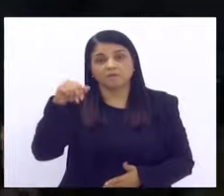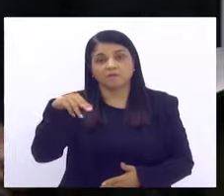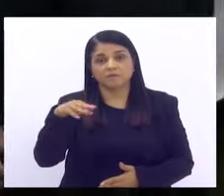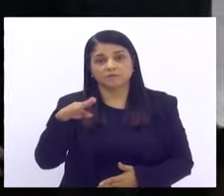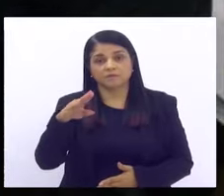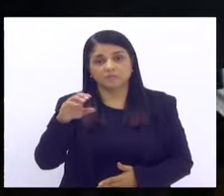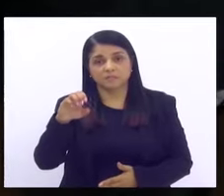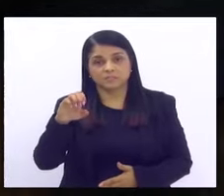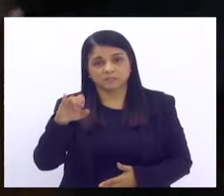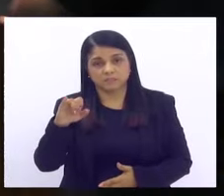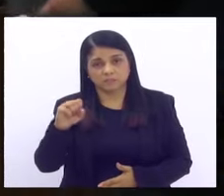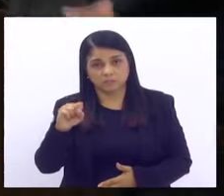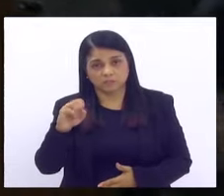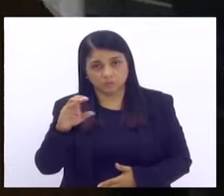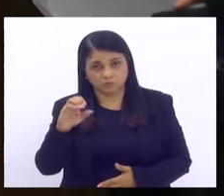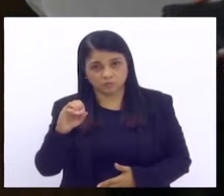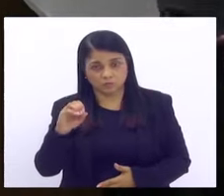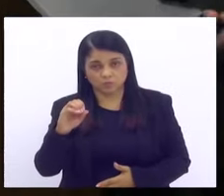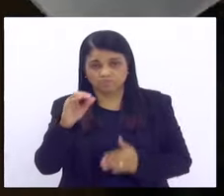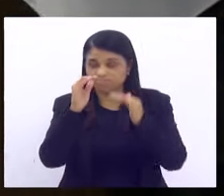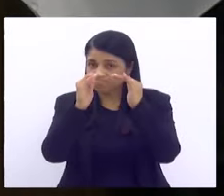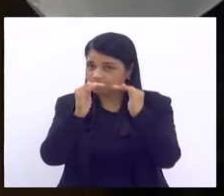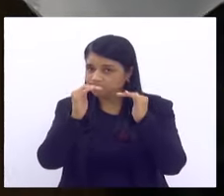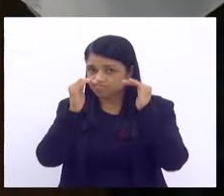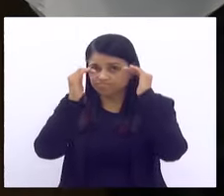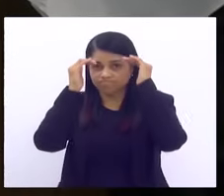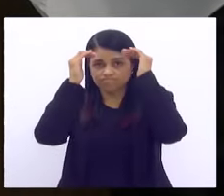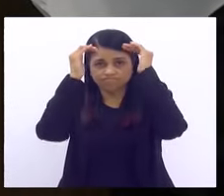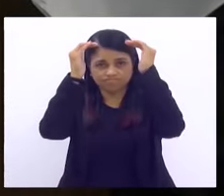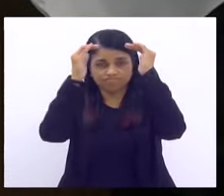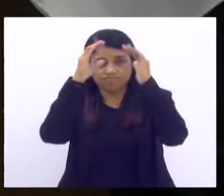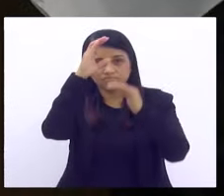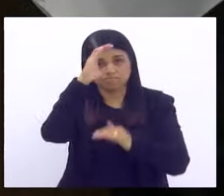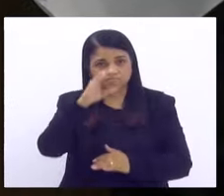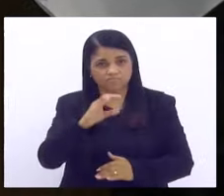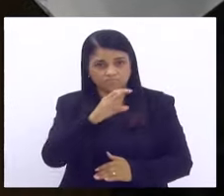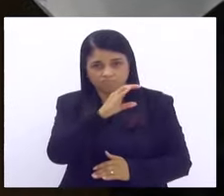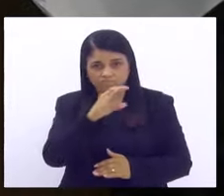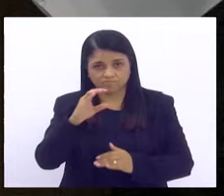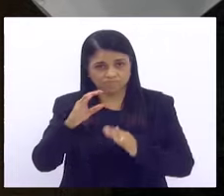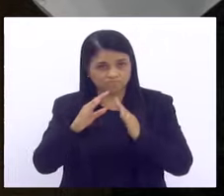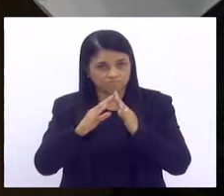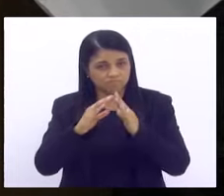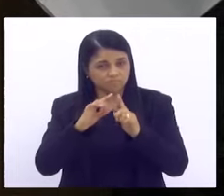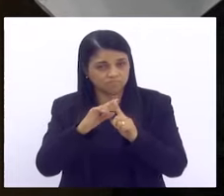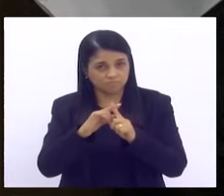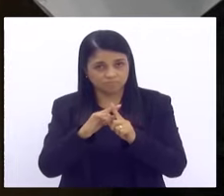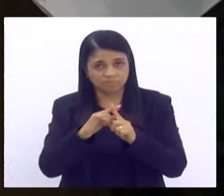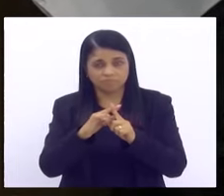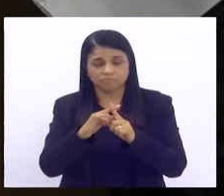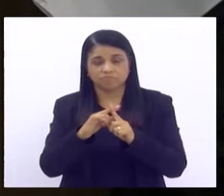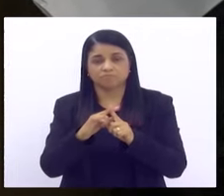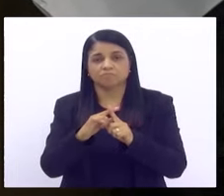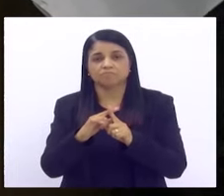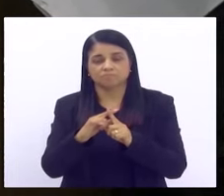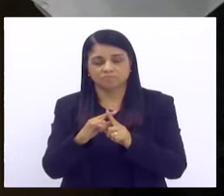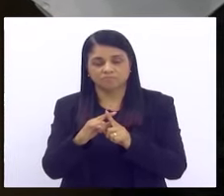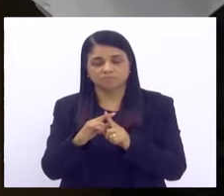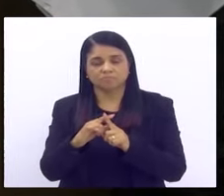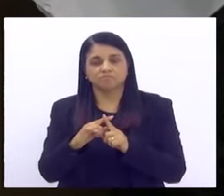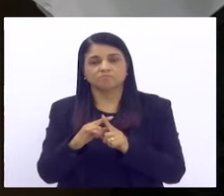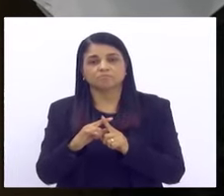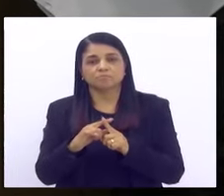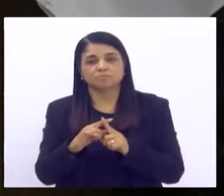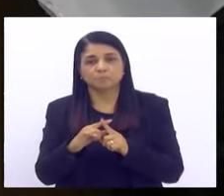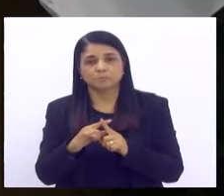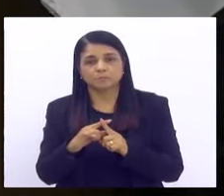o Papa Francisco, a maior autoridade eclesiástica da Igreja Católica Apostólica